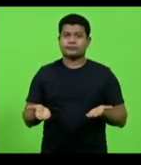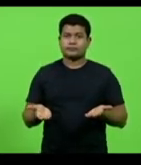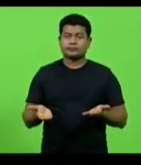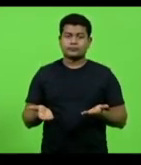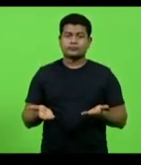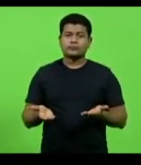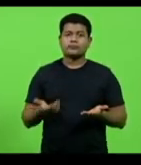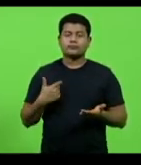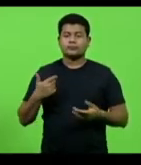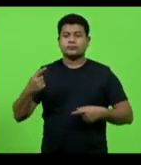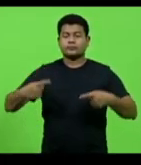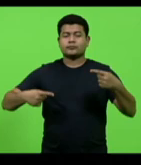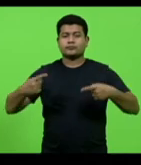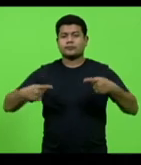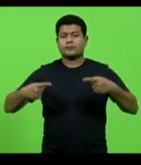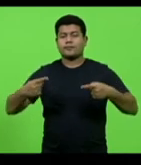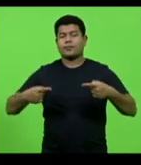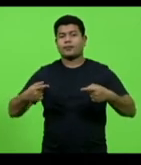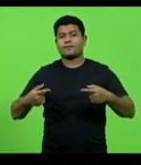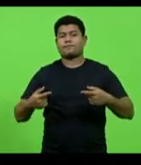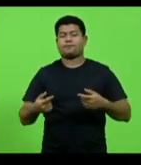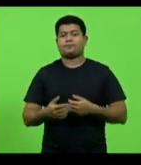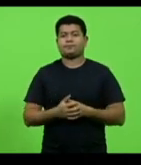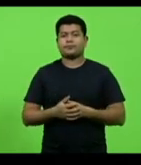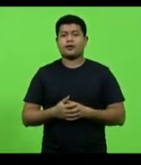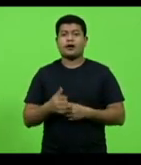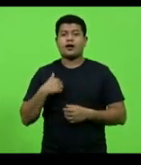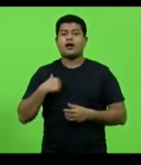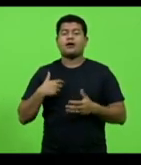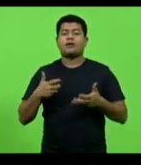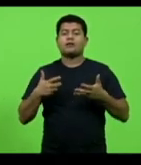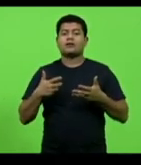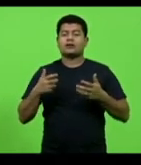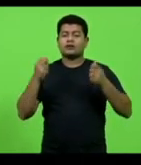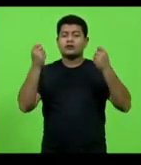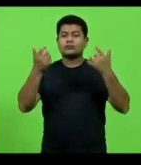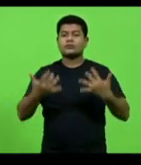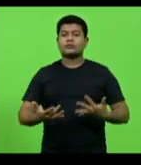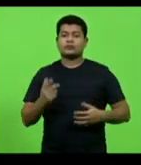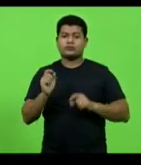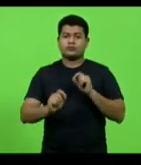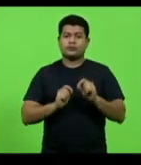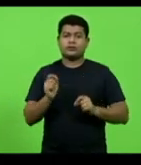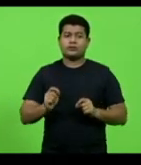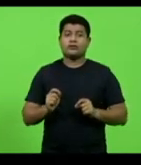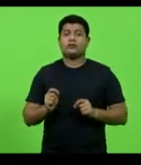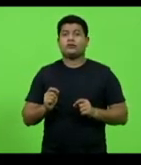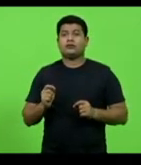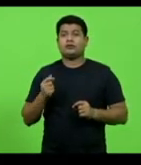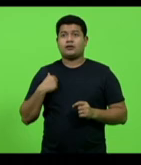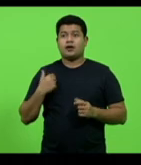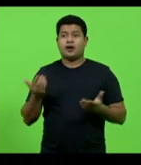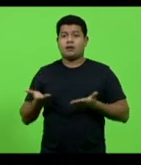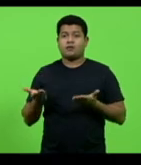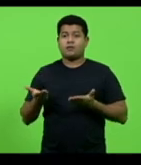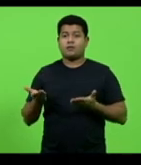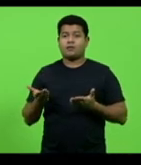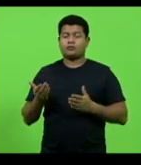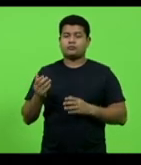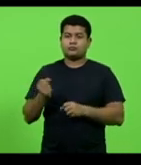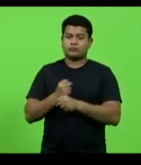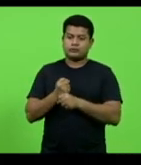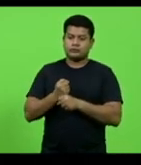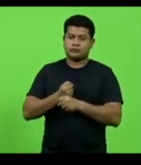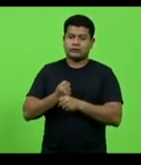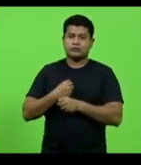este momento aqui. E eu gostaria de dizer que uma das coisas que me ocuparam durante os últimos anos da minha vida